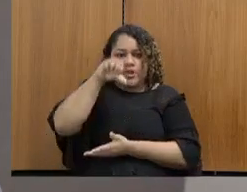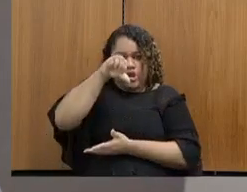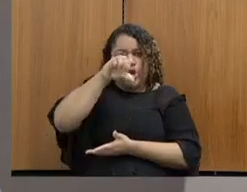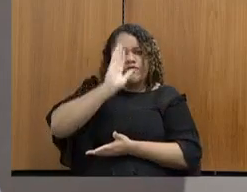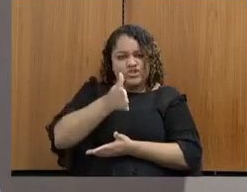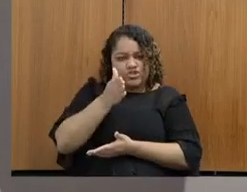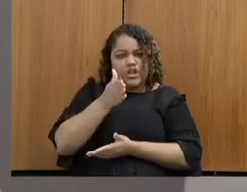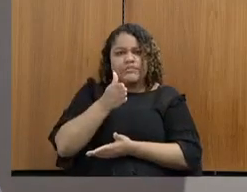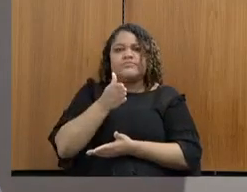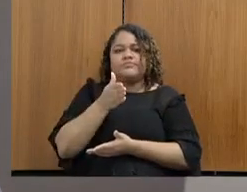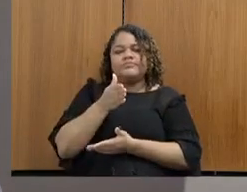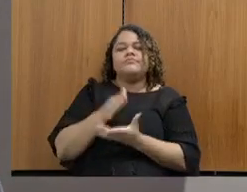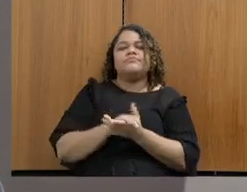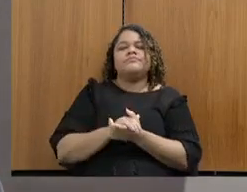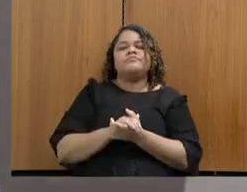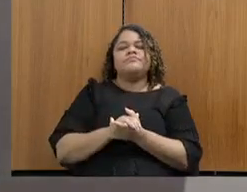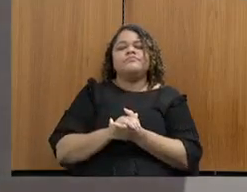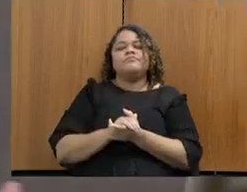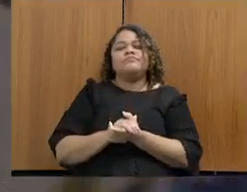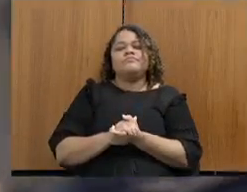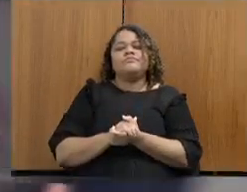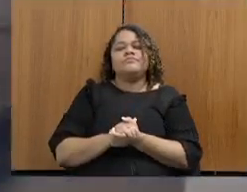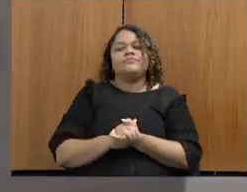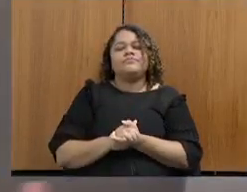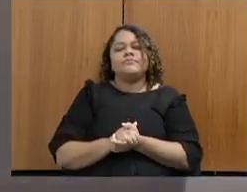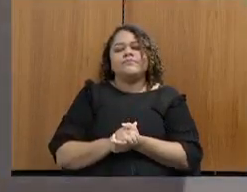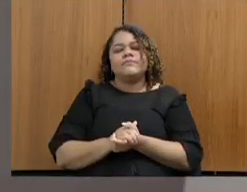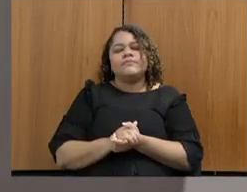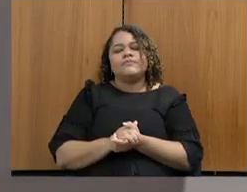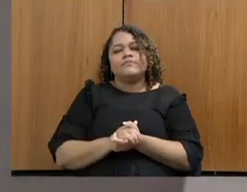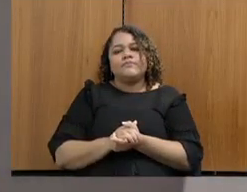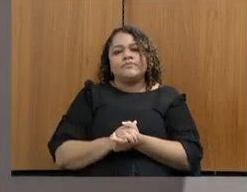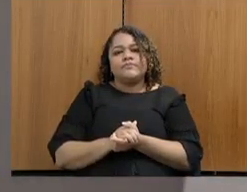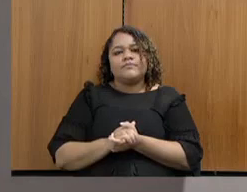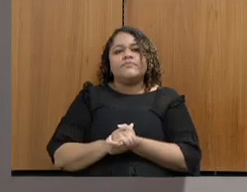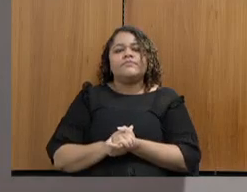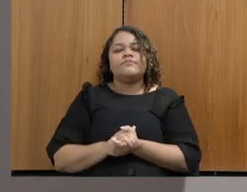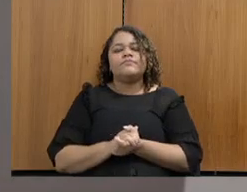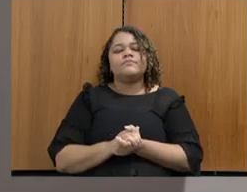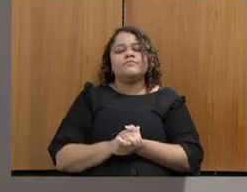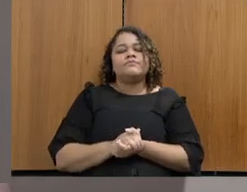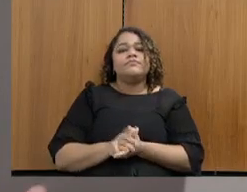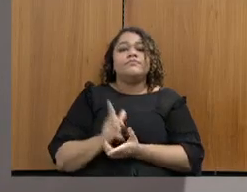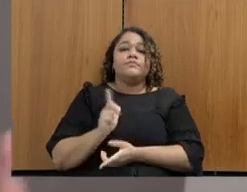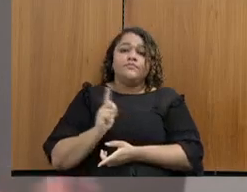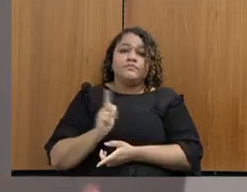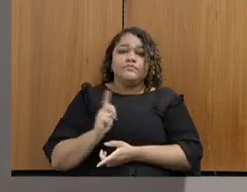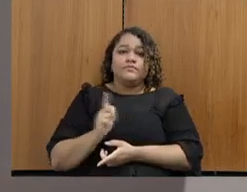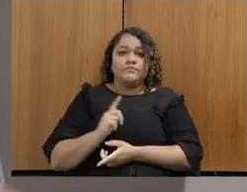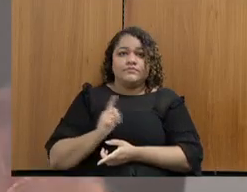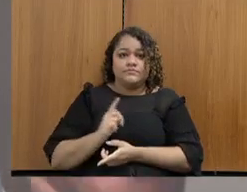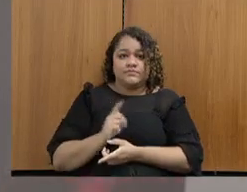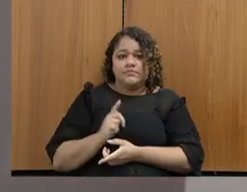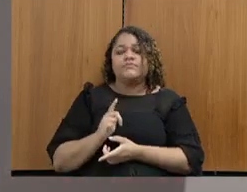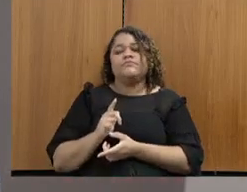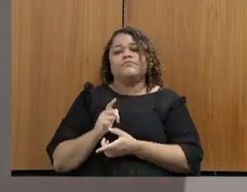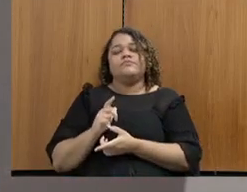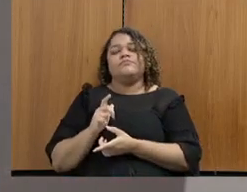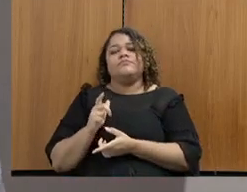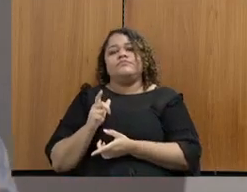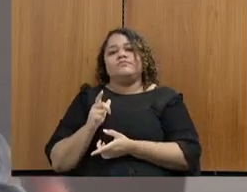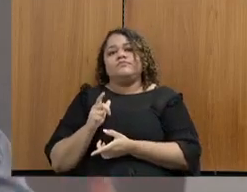blocos né em que né vários dos departamentos ou A grande maioria vai estar sendo